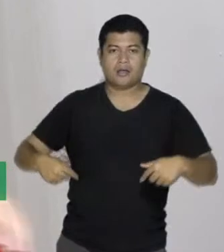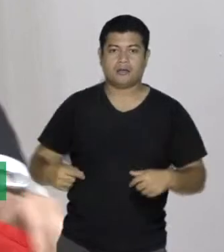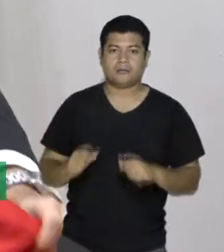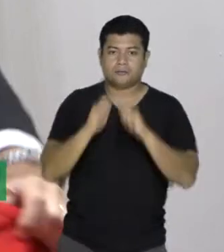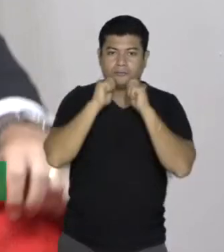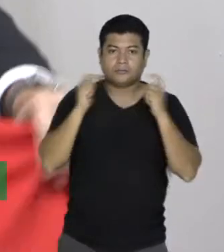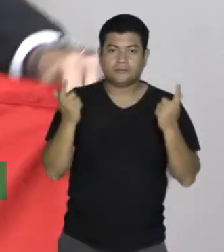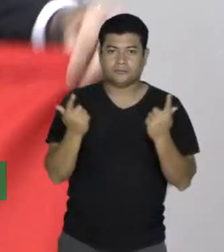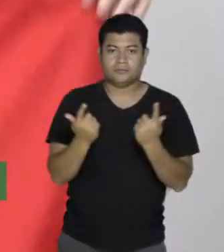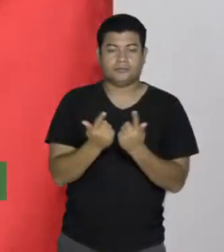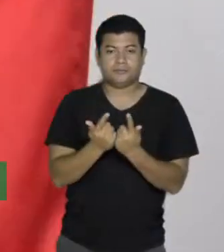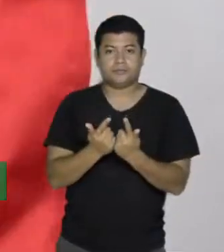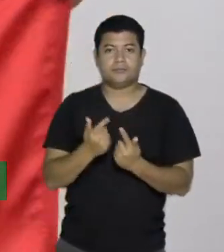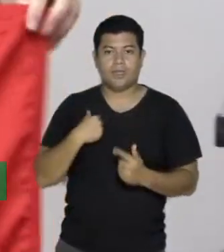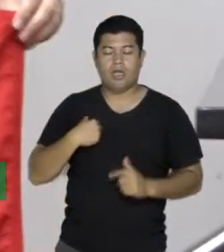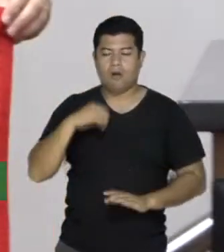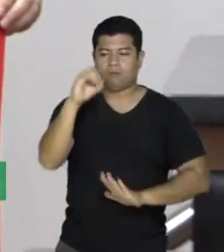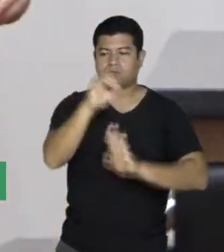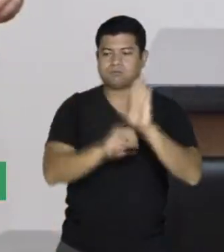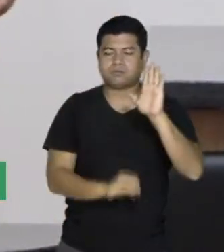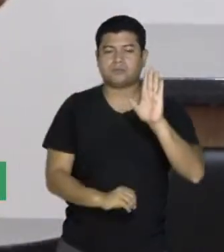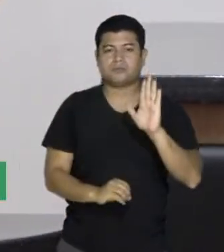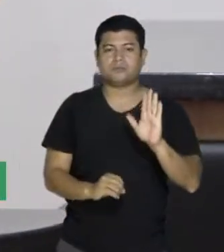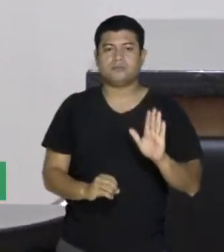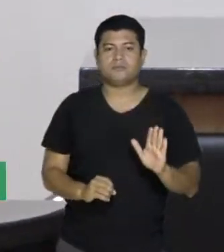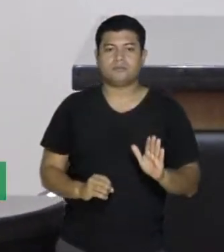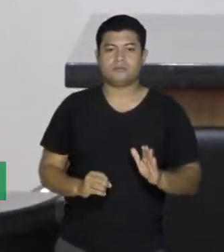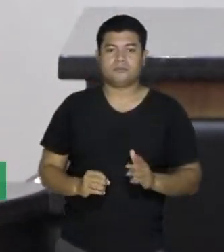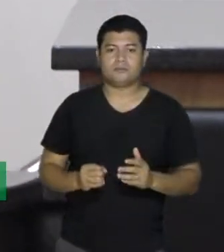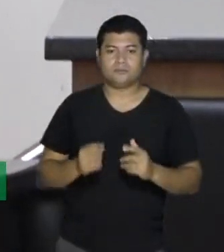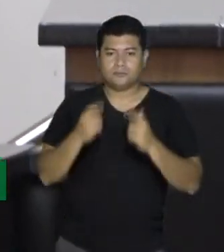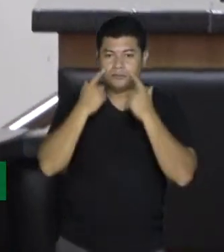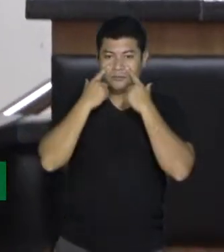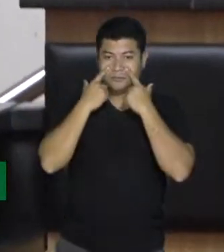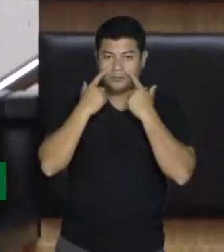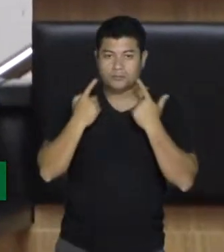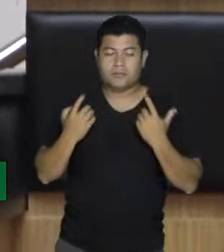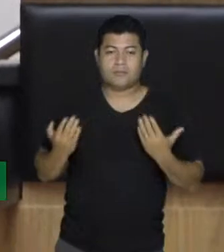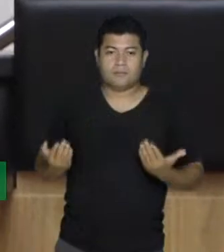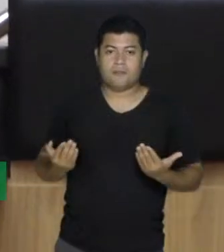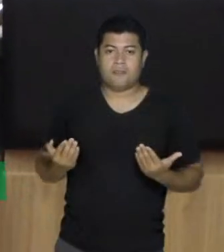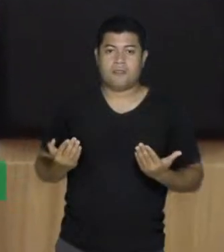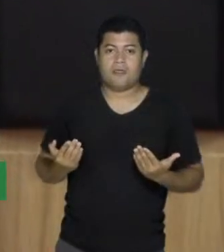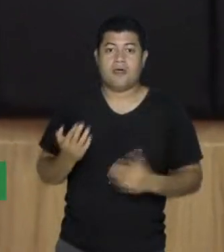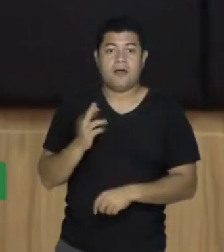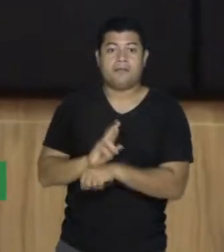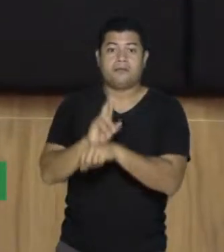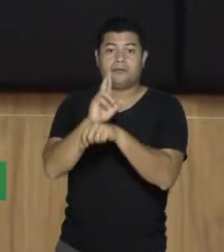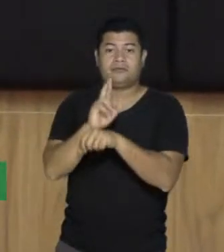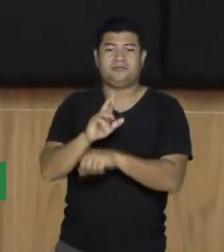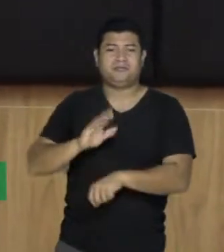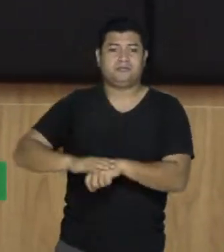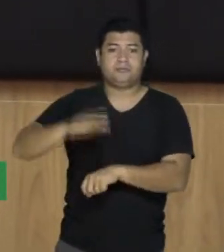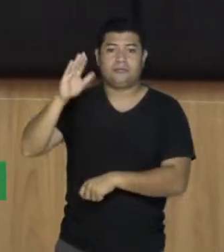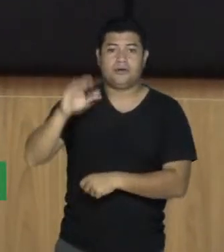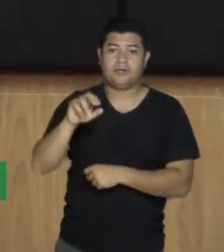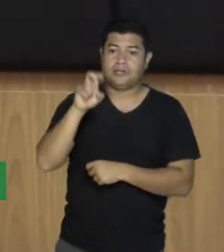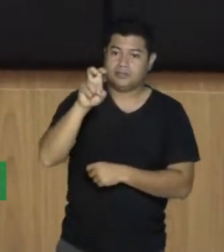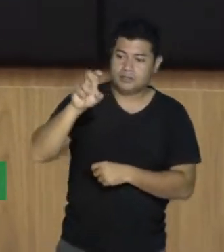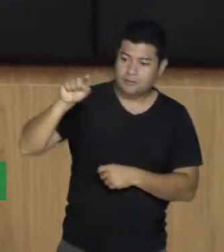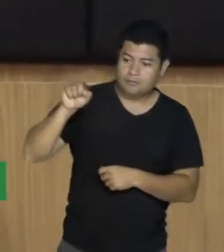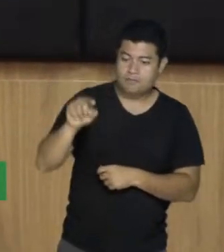de forma oficial a gente traz a representatividade destas mais de 5 mil